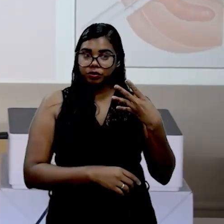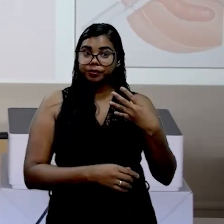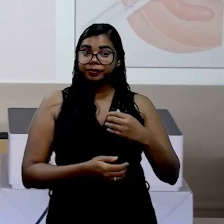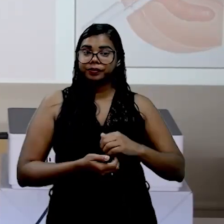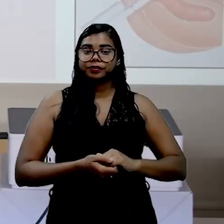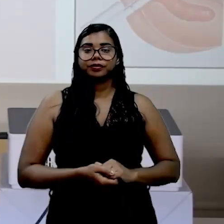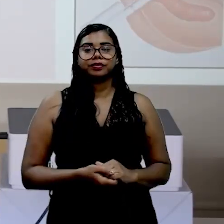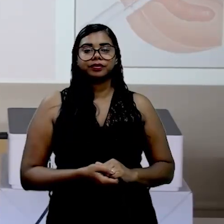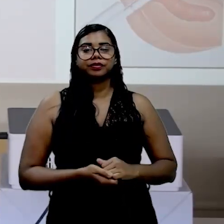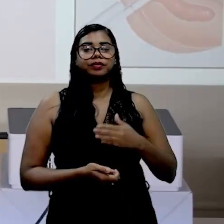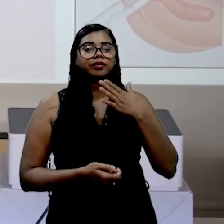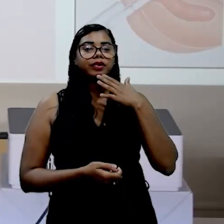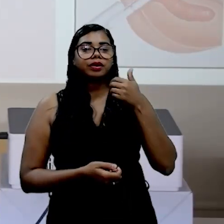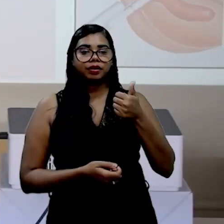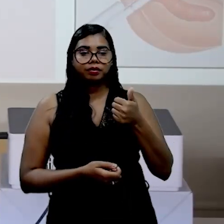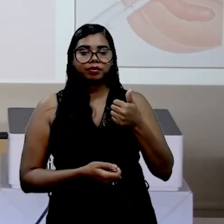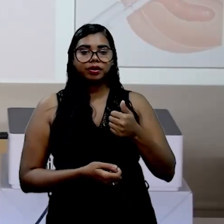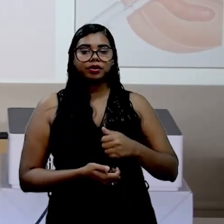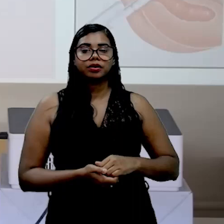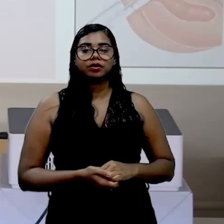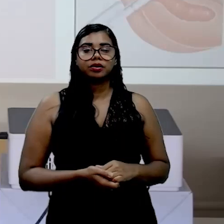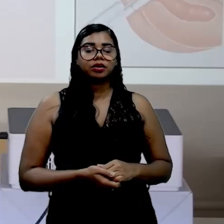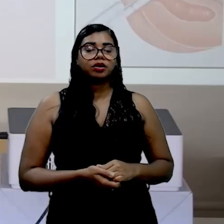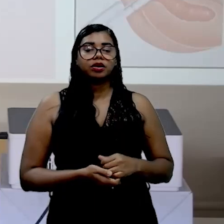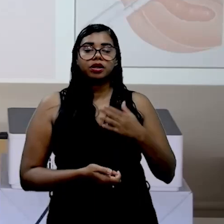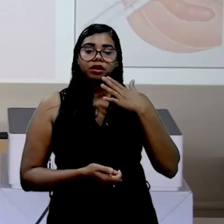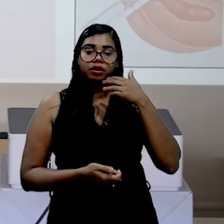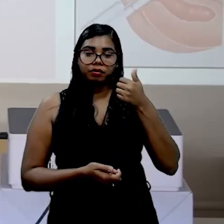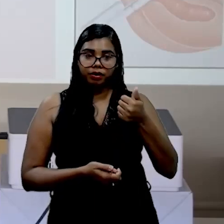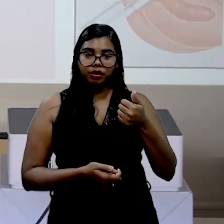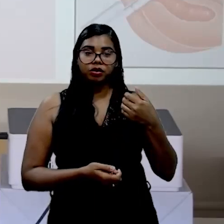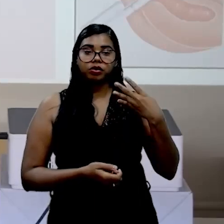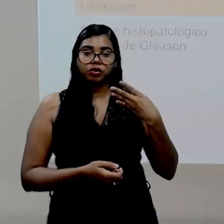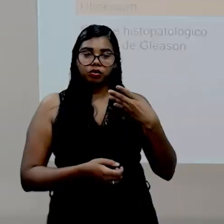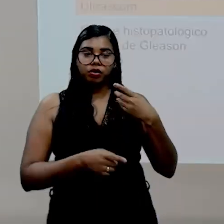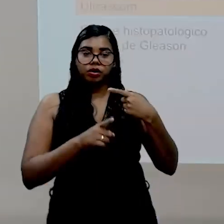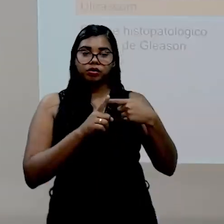é melhor do que melhor do que um 4+3.